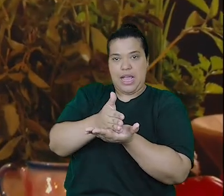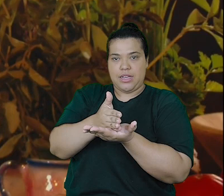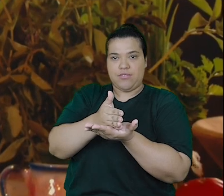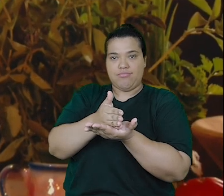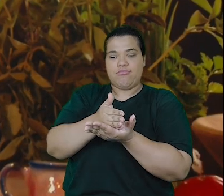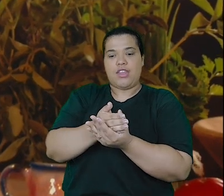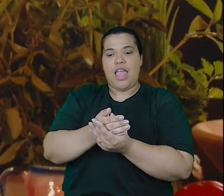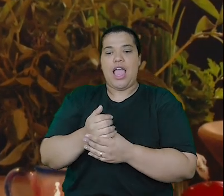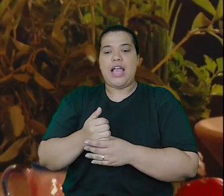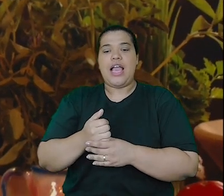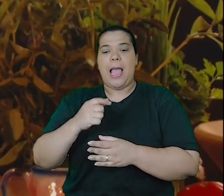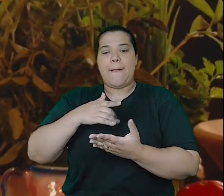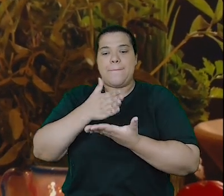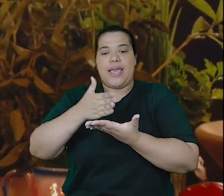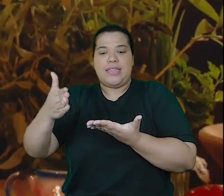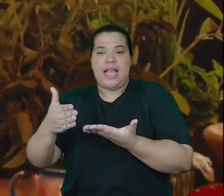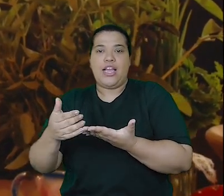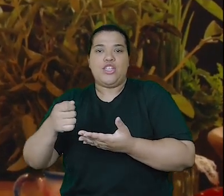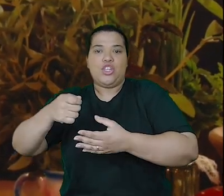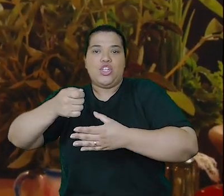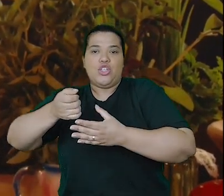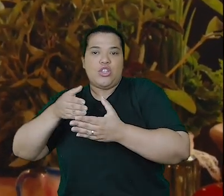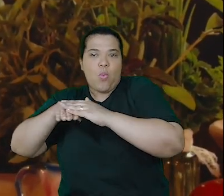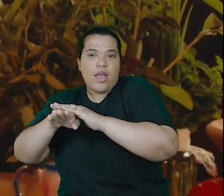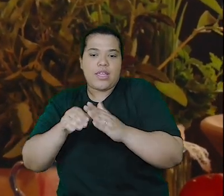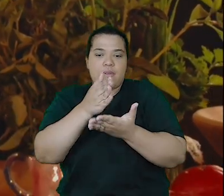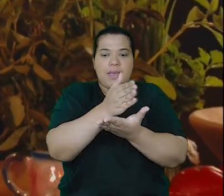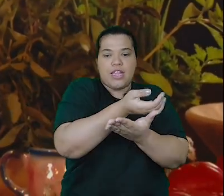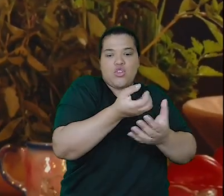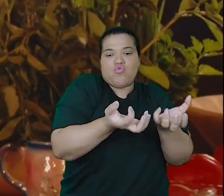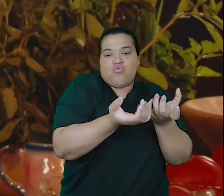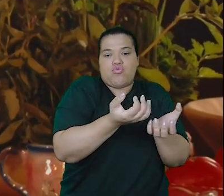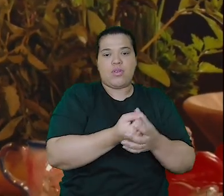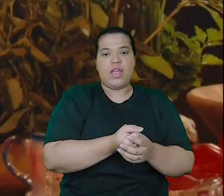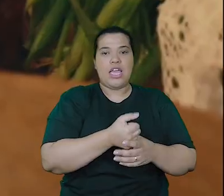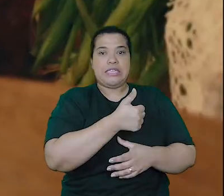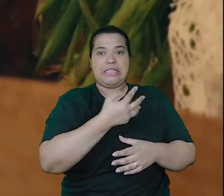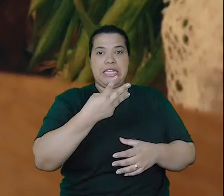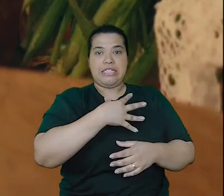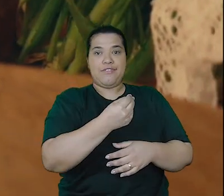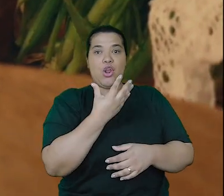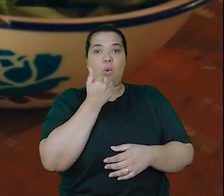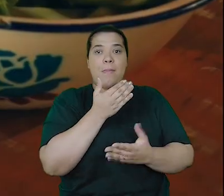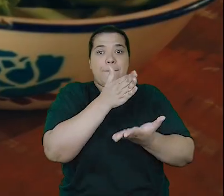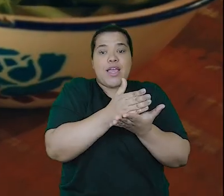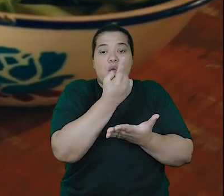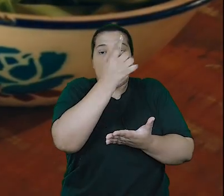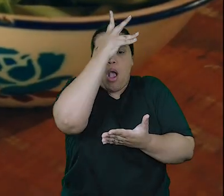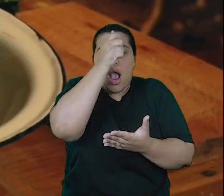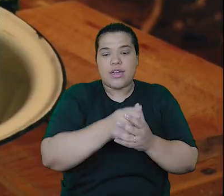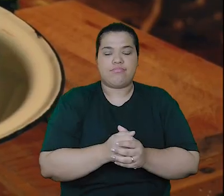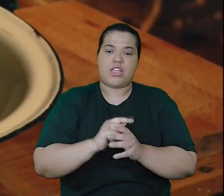metade. Metade ele pendurava e metade nós cozia. Com 15% metade é uma galinha. Depois meu pai começou a criar